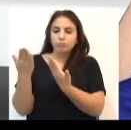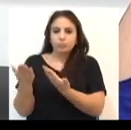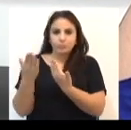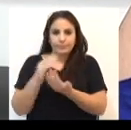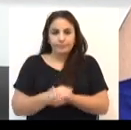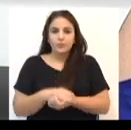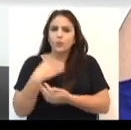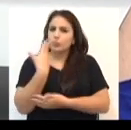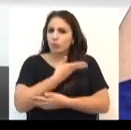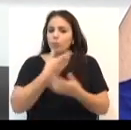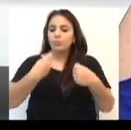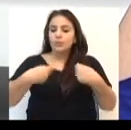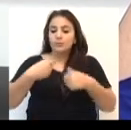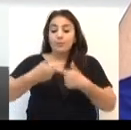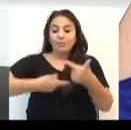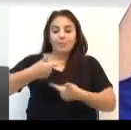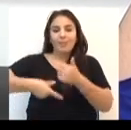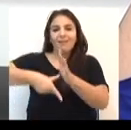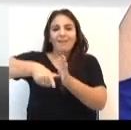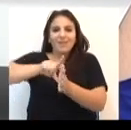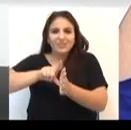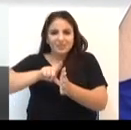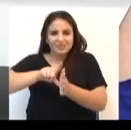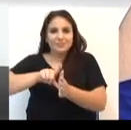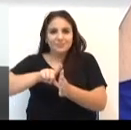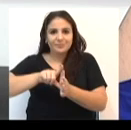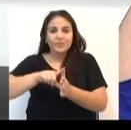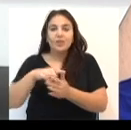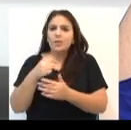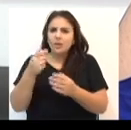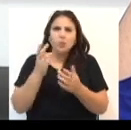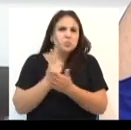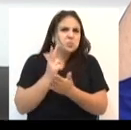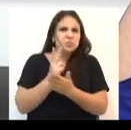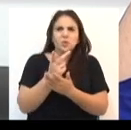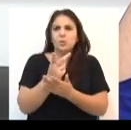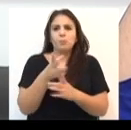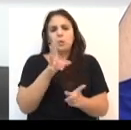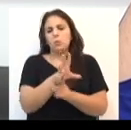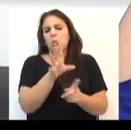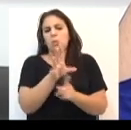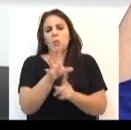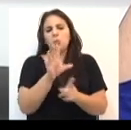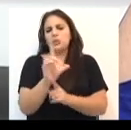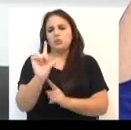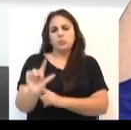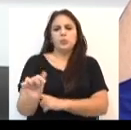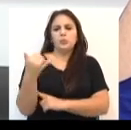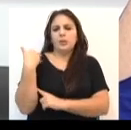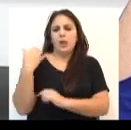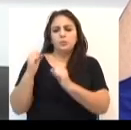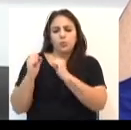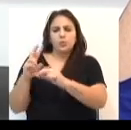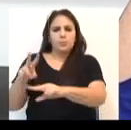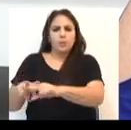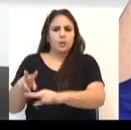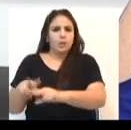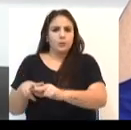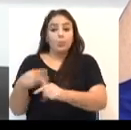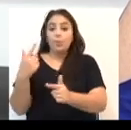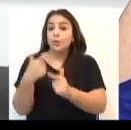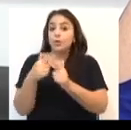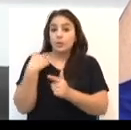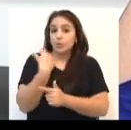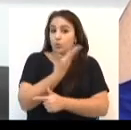adolescentes que nós precisamos trabalhar antes disso. Então, eu desde sempre fui contrária a essa redução, porque